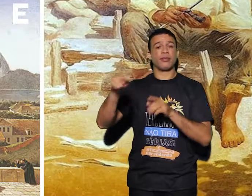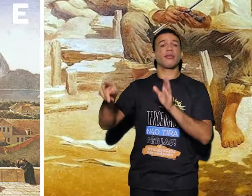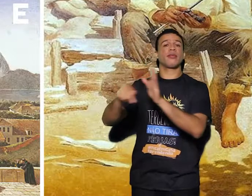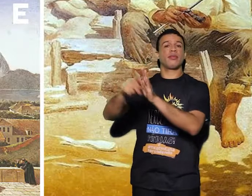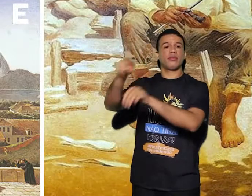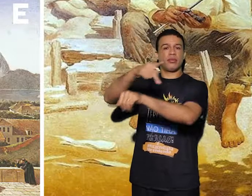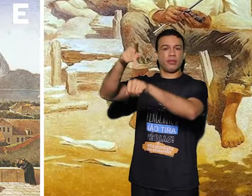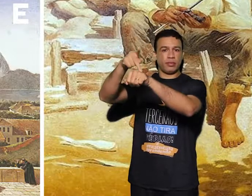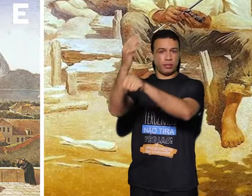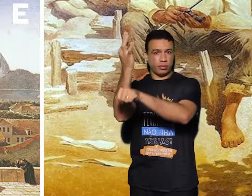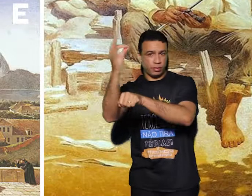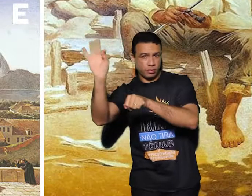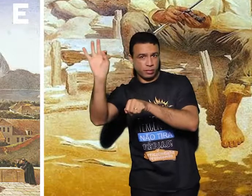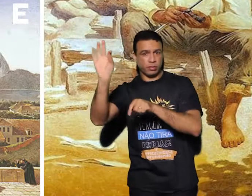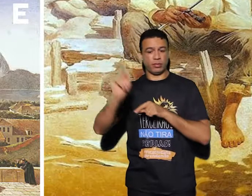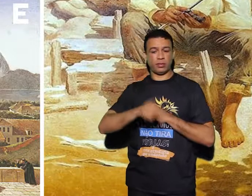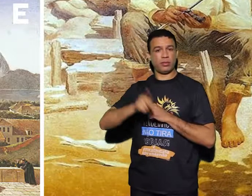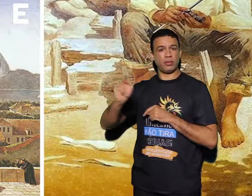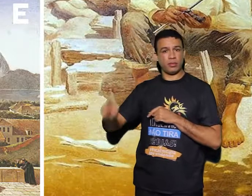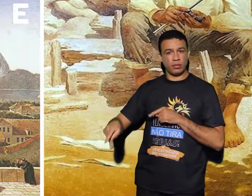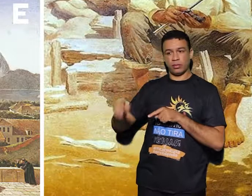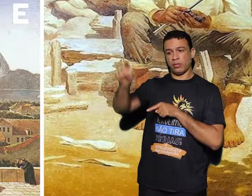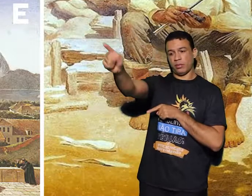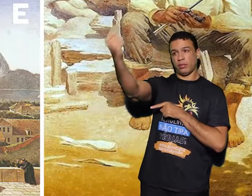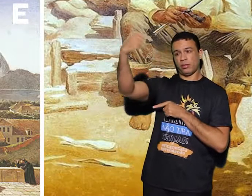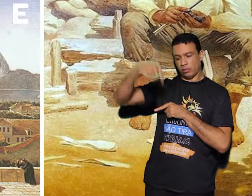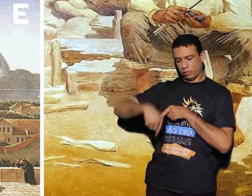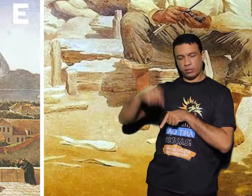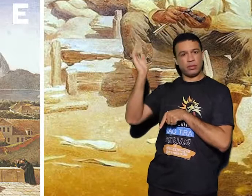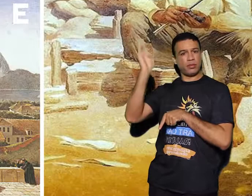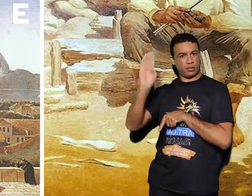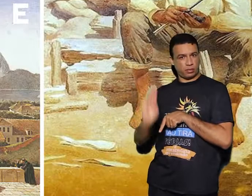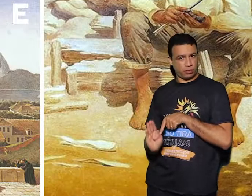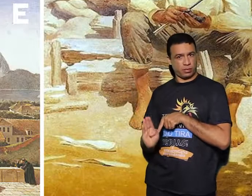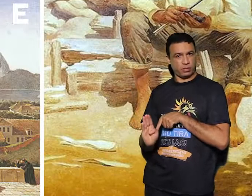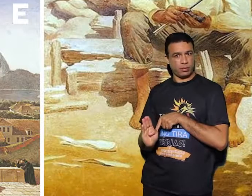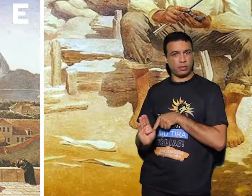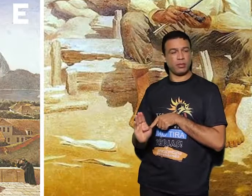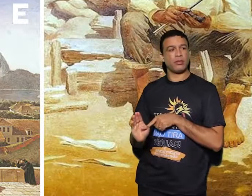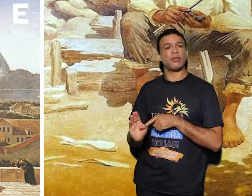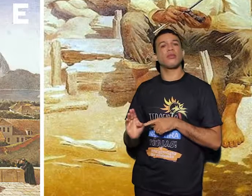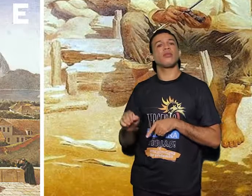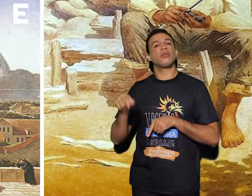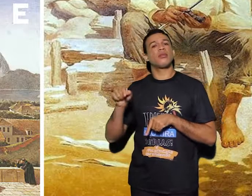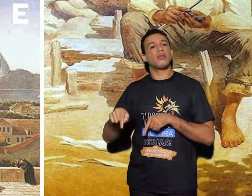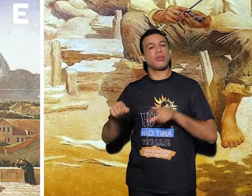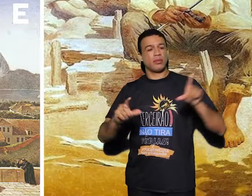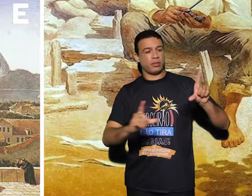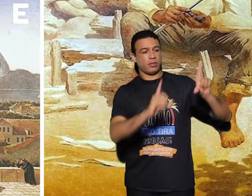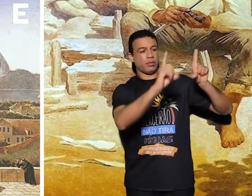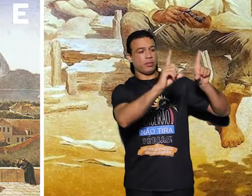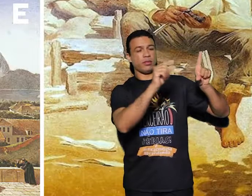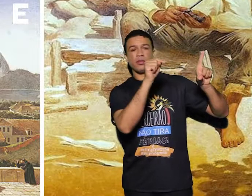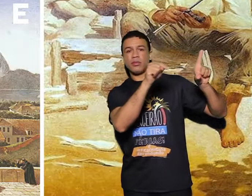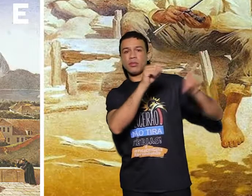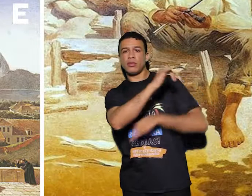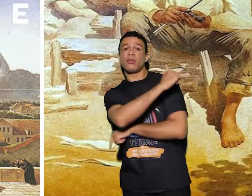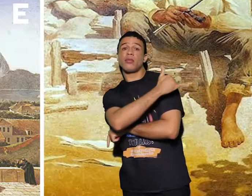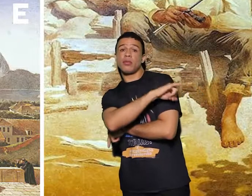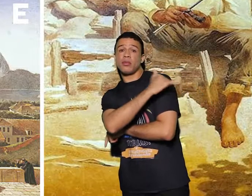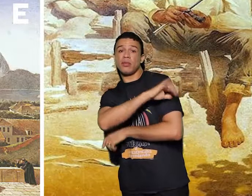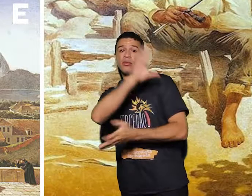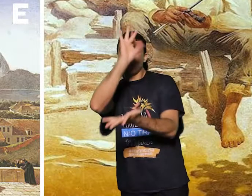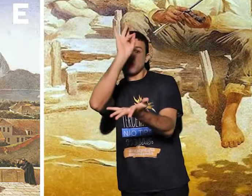que tornou-se professor da Academia de Belas Artes. Esse quadro é interessante porque ele retrata o Rio de Janeiro como realmente era